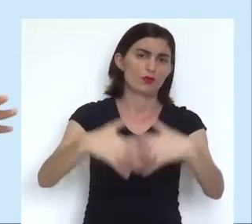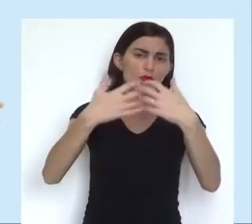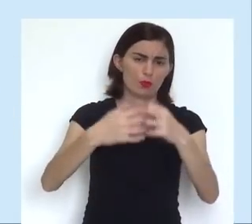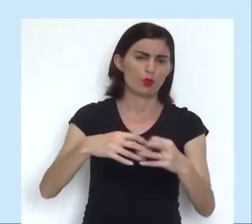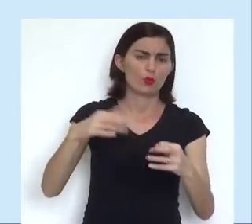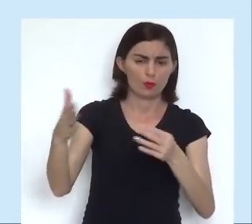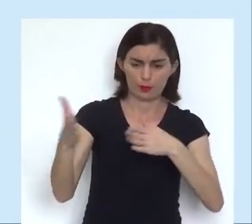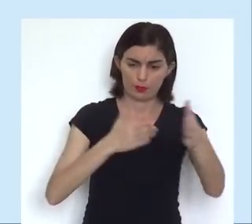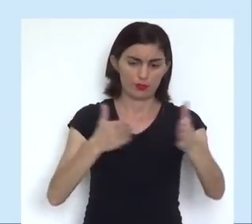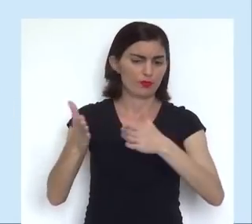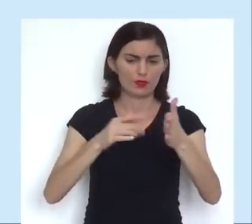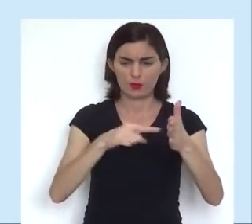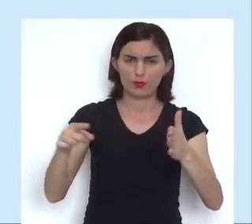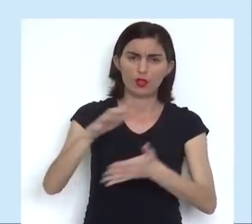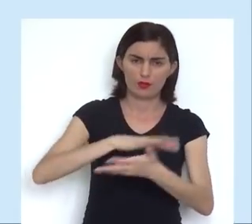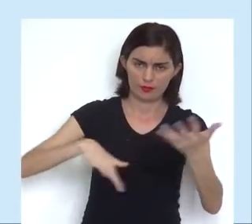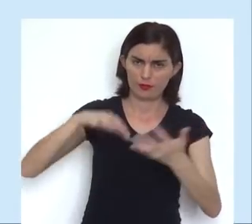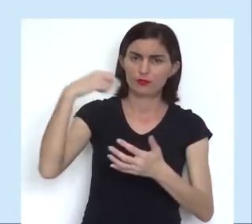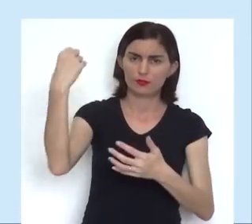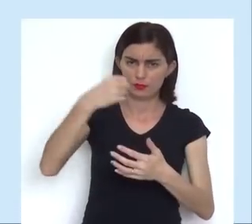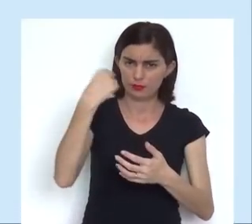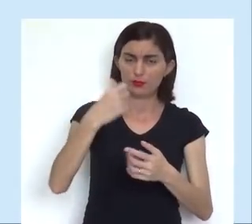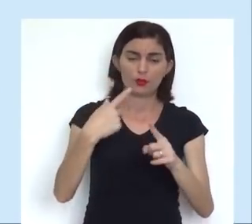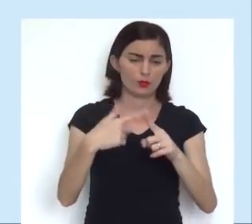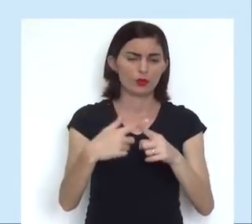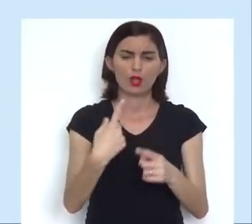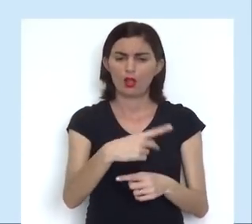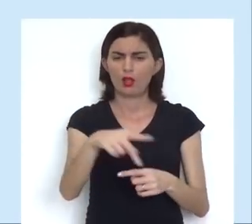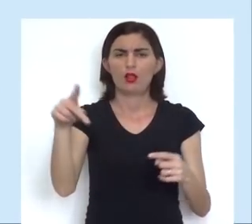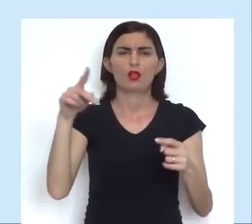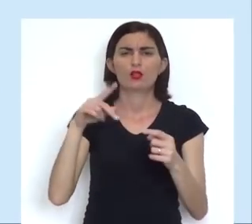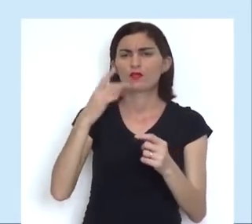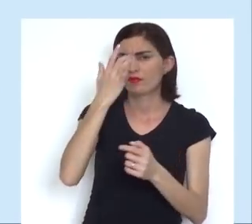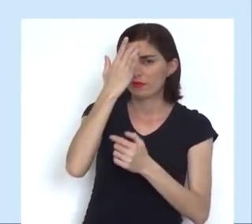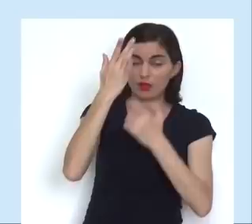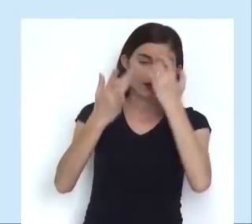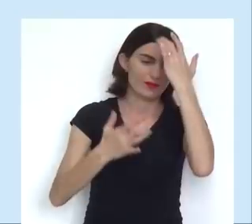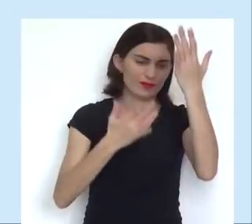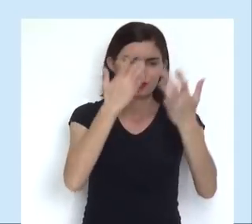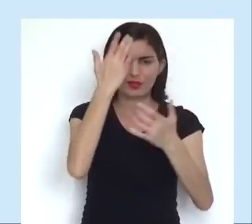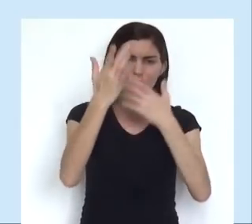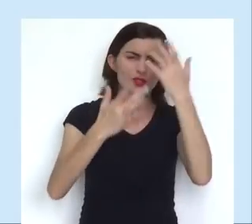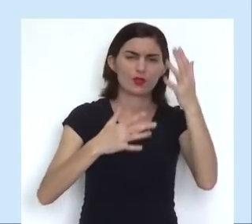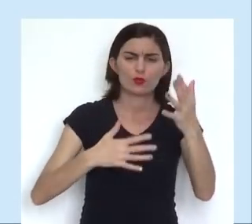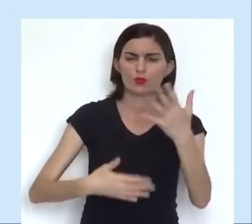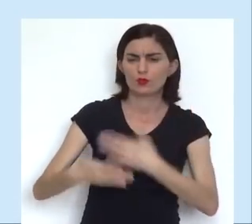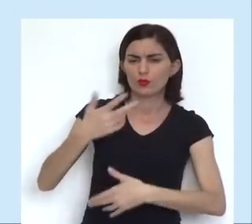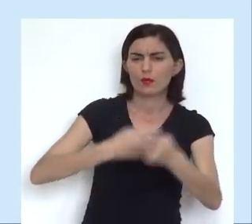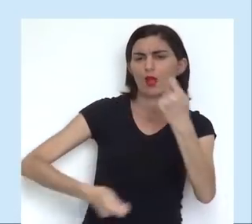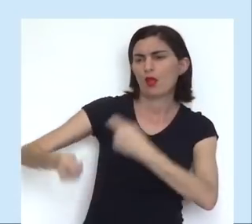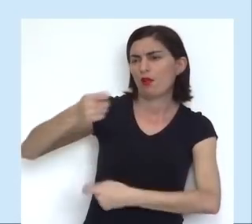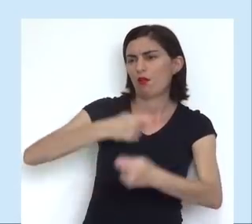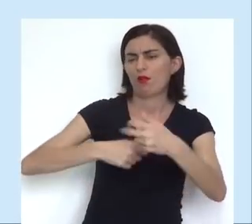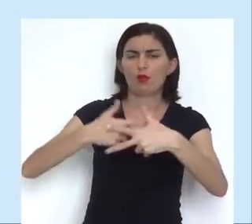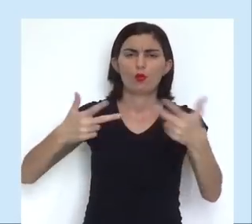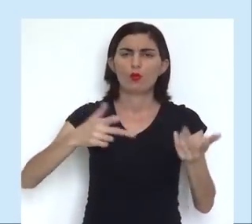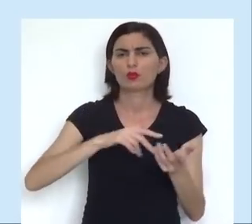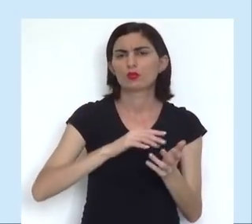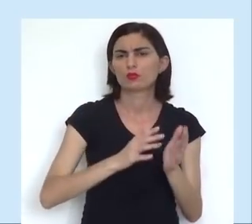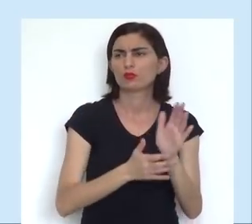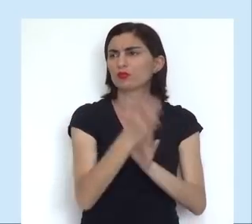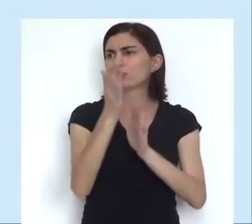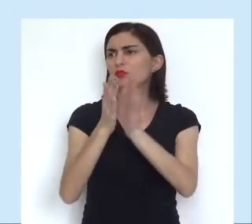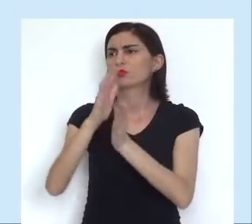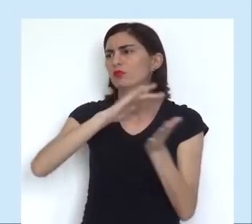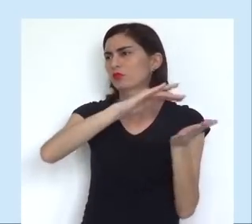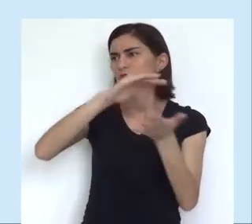sensação nesse processo de revolução industrial, tá? Porque ela trouxe grandes facilidades para o tráfego nas mercadorias, para o transporte